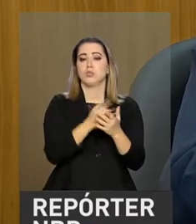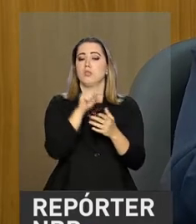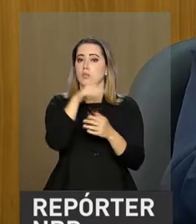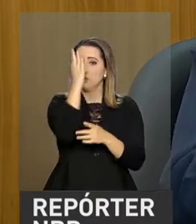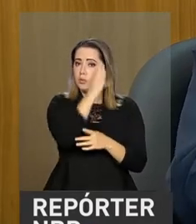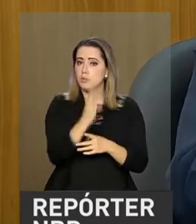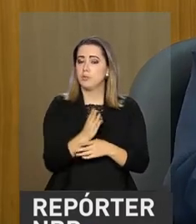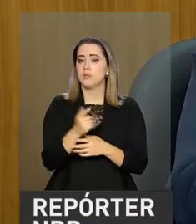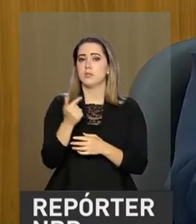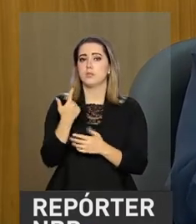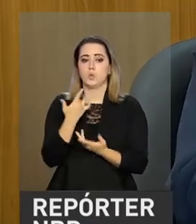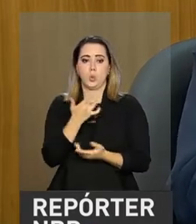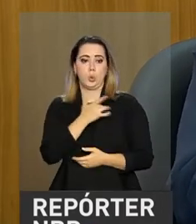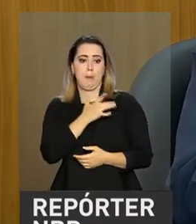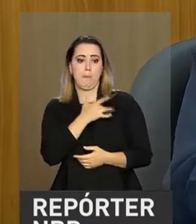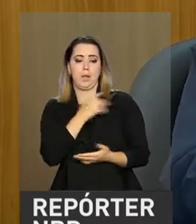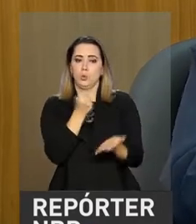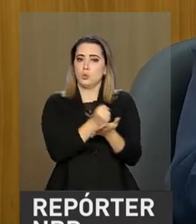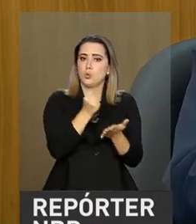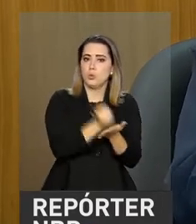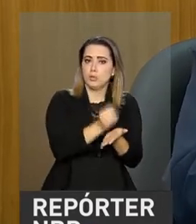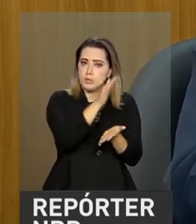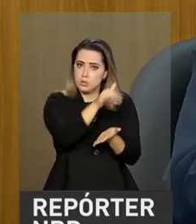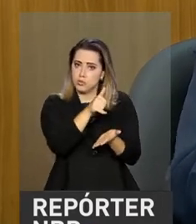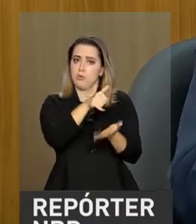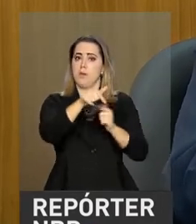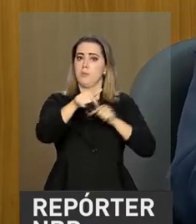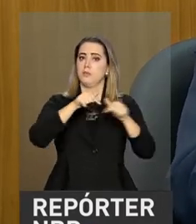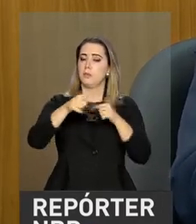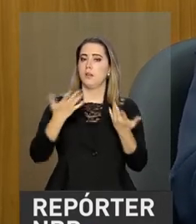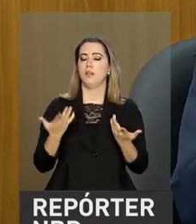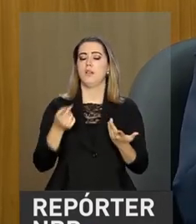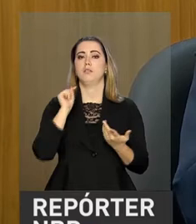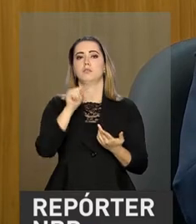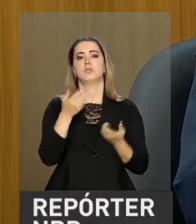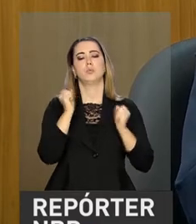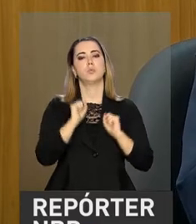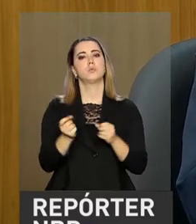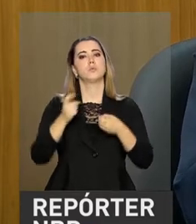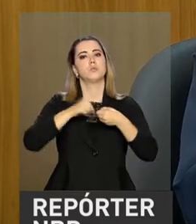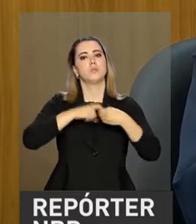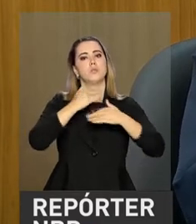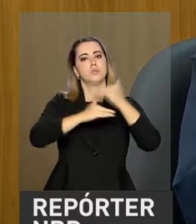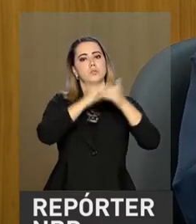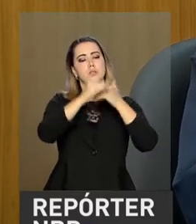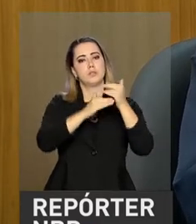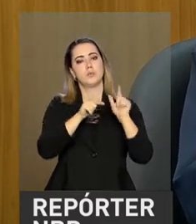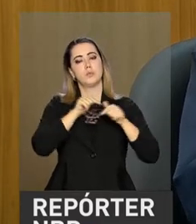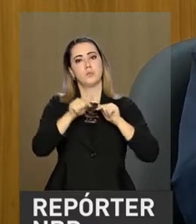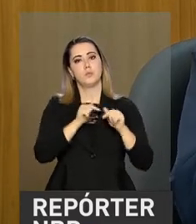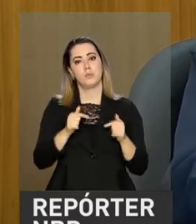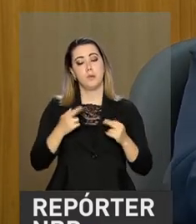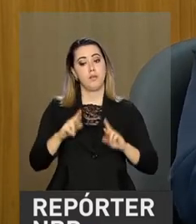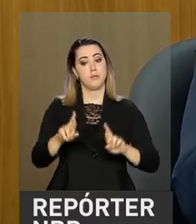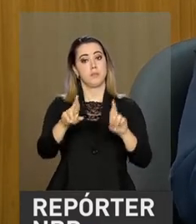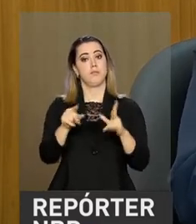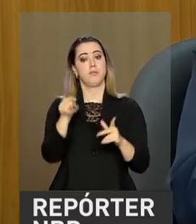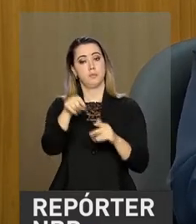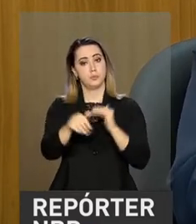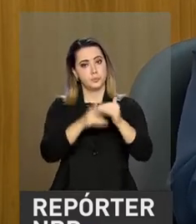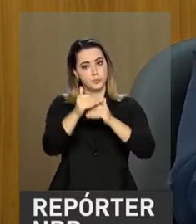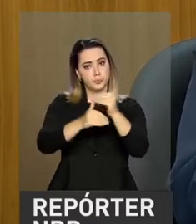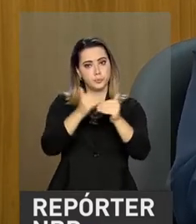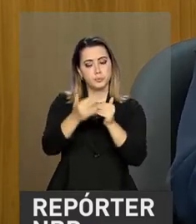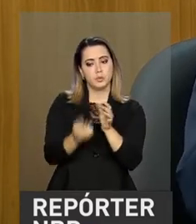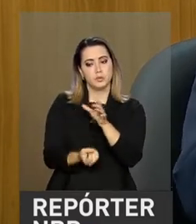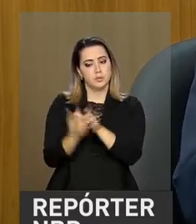a ausência do medo de contratar possibilitou esse ambiente da retomada do emprego. A expectativa é de que esse